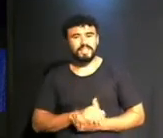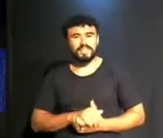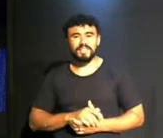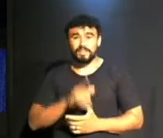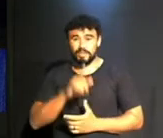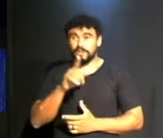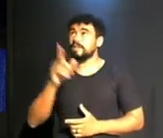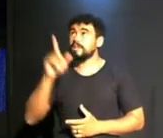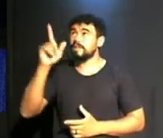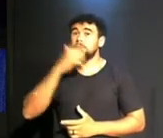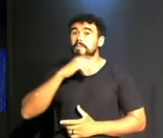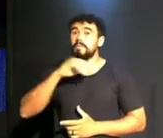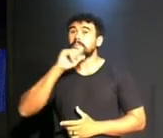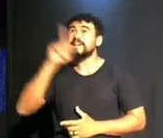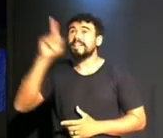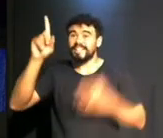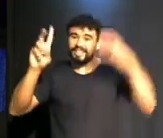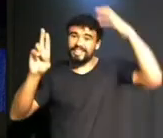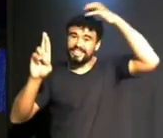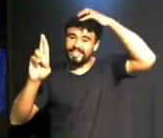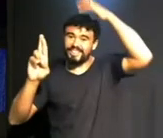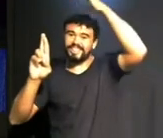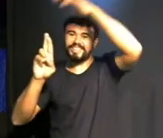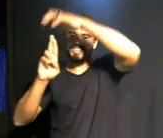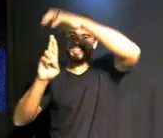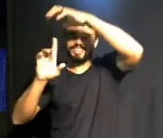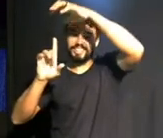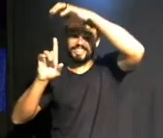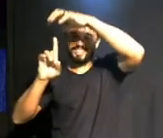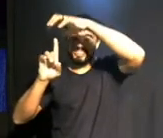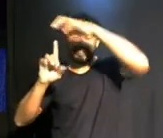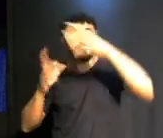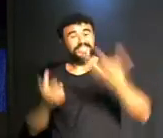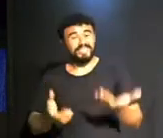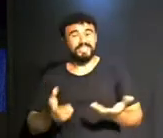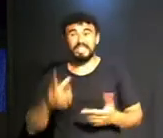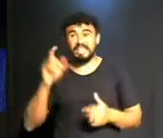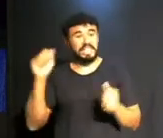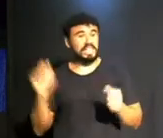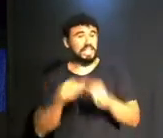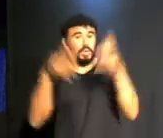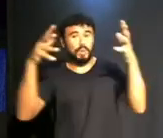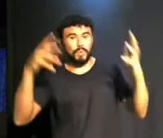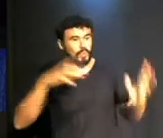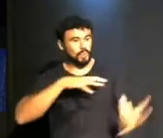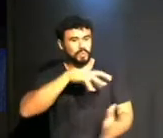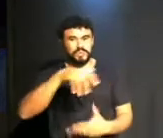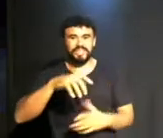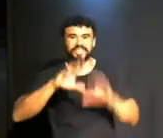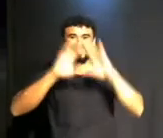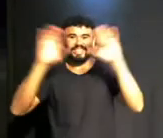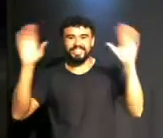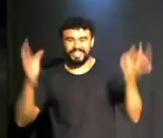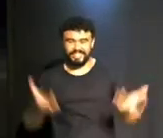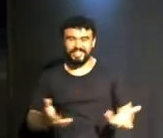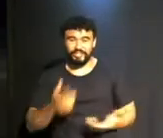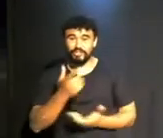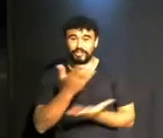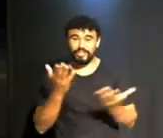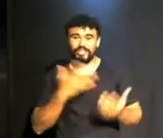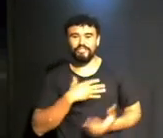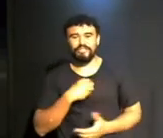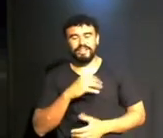do Pai Celestial é do rei dos reis do senhor dos Senhores é do criador dos céus e da terra você é um